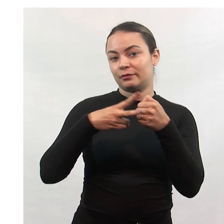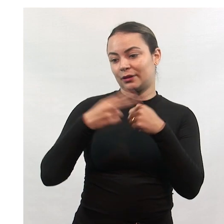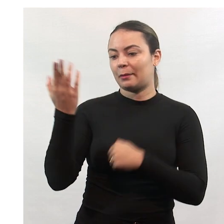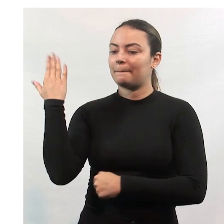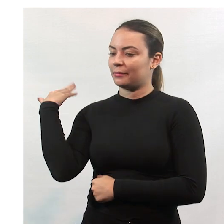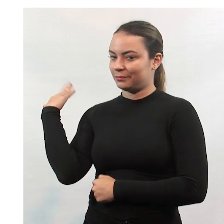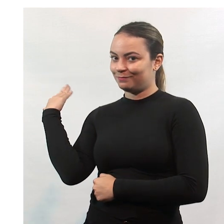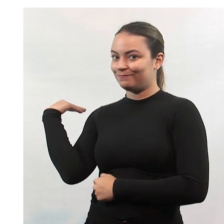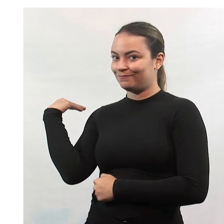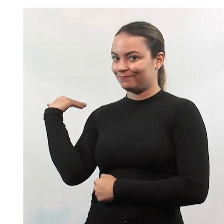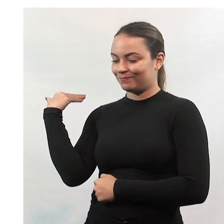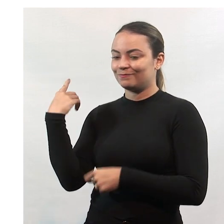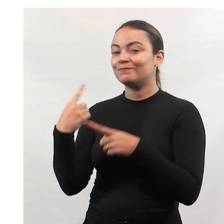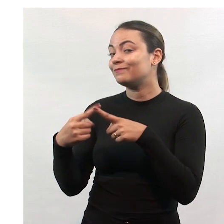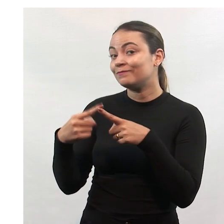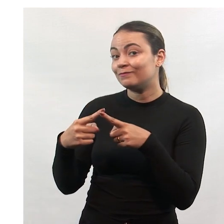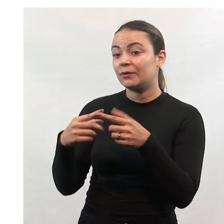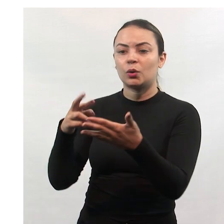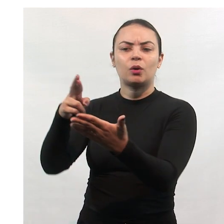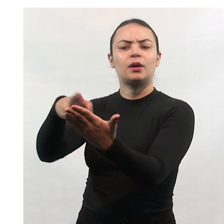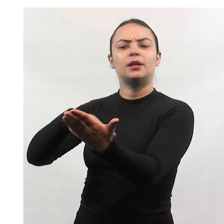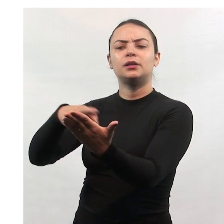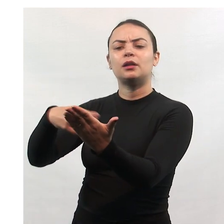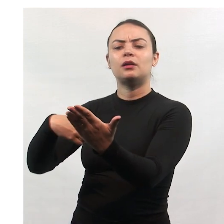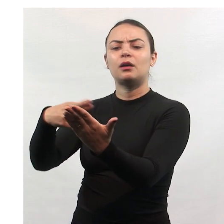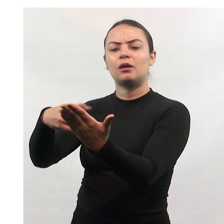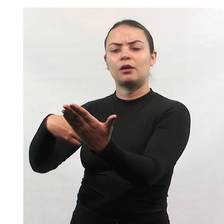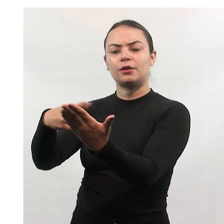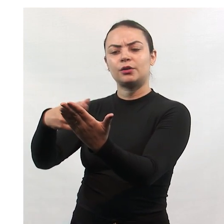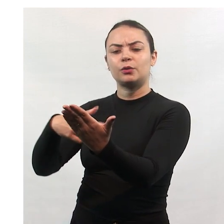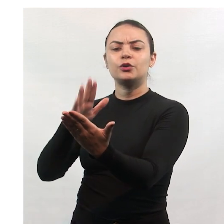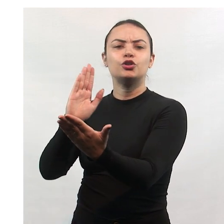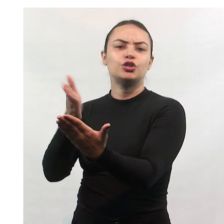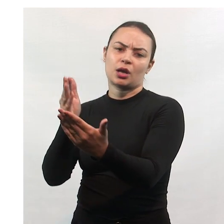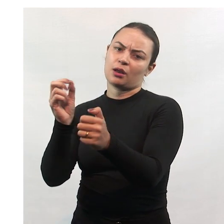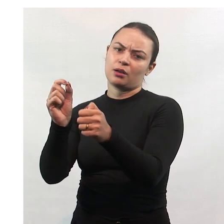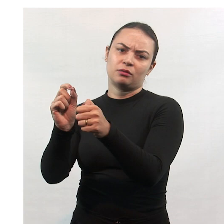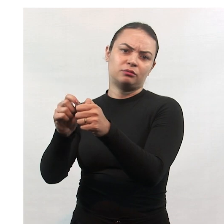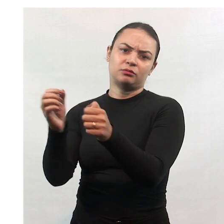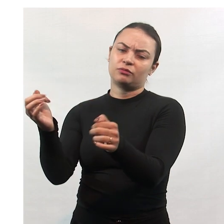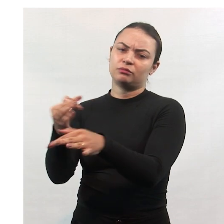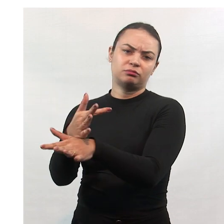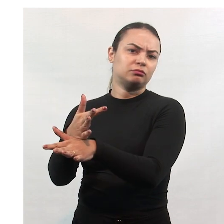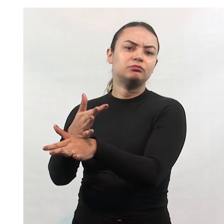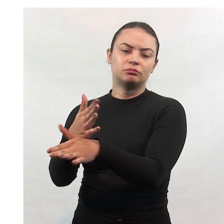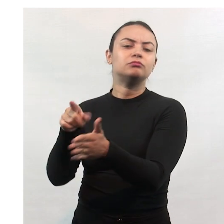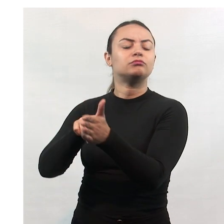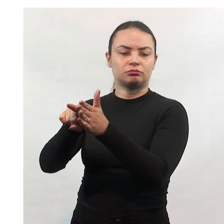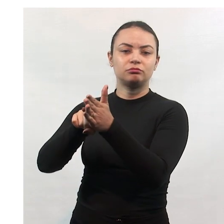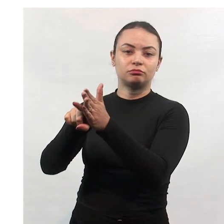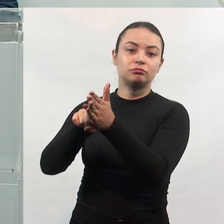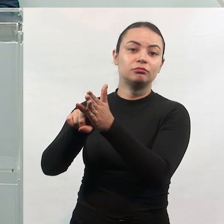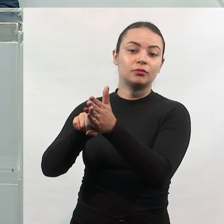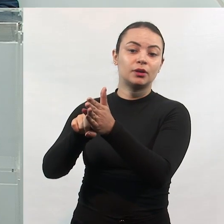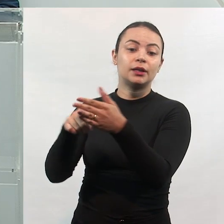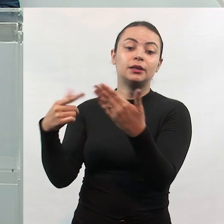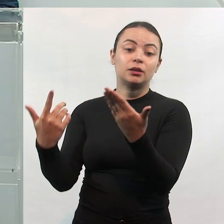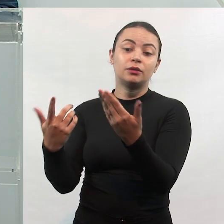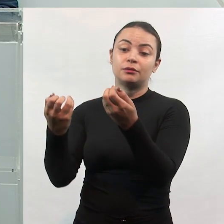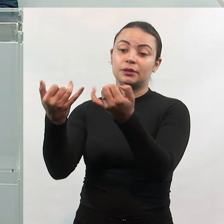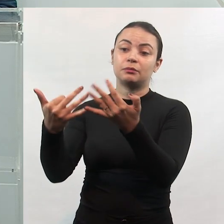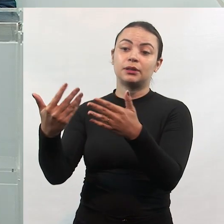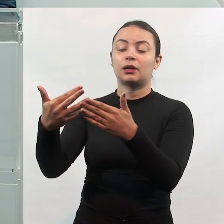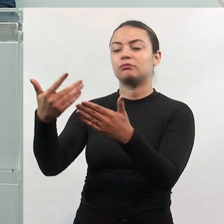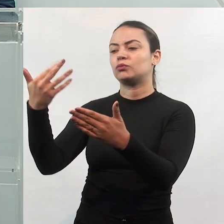aconteceu, né? Então, quando você vai se referir à coleta de dados, por exemplo, né, quando você vai se referir ao que a tua